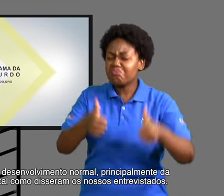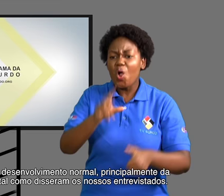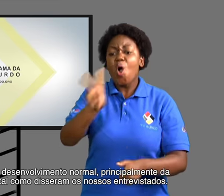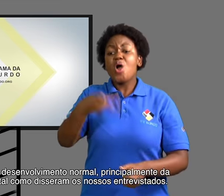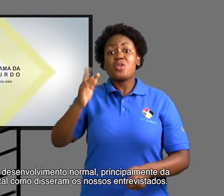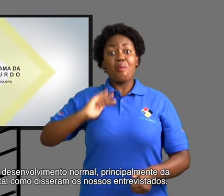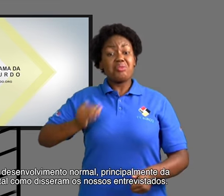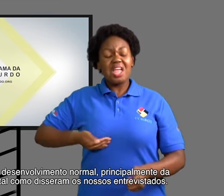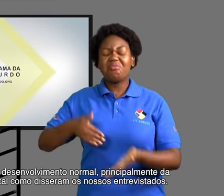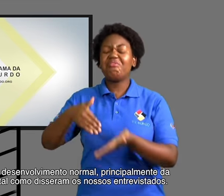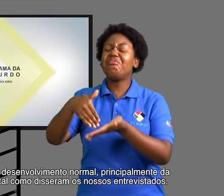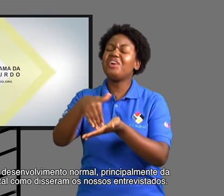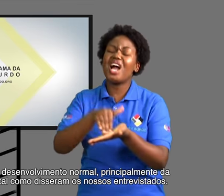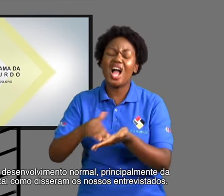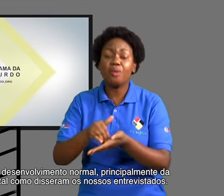entrevistados.